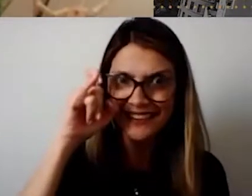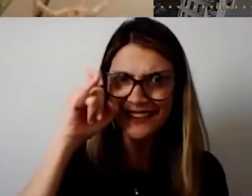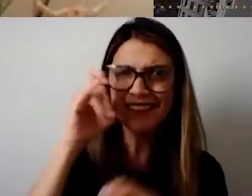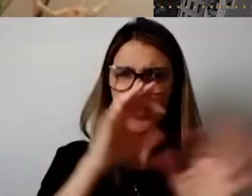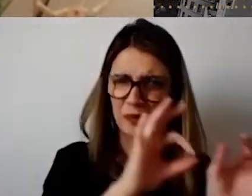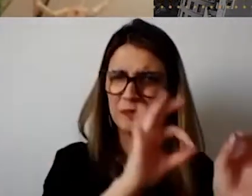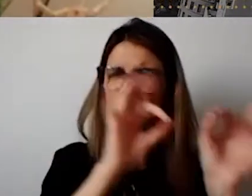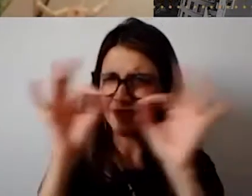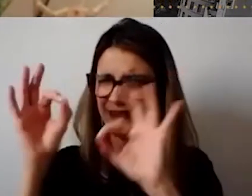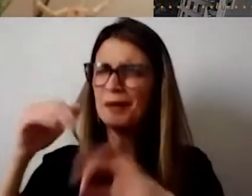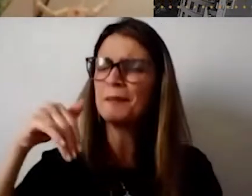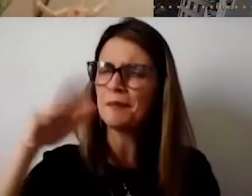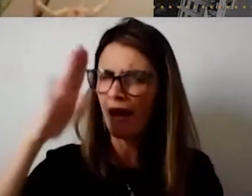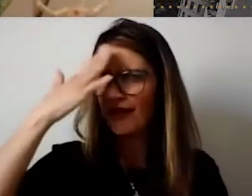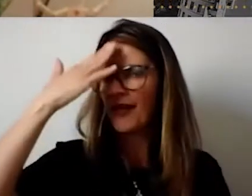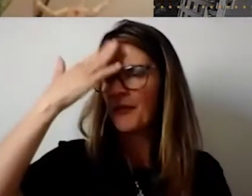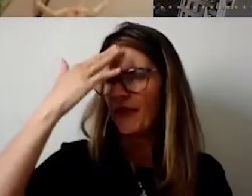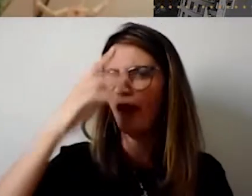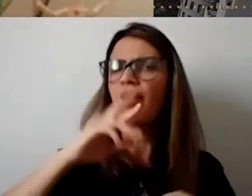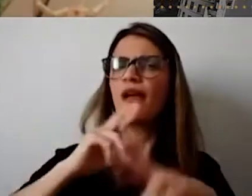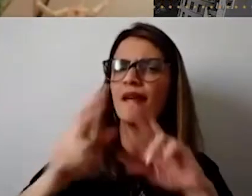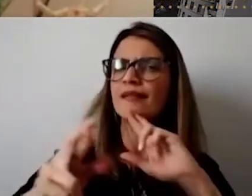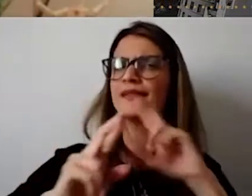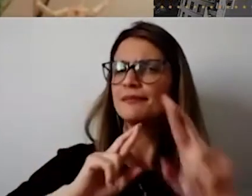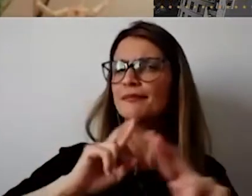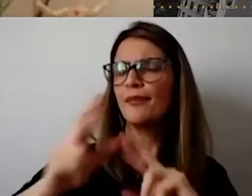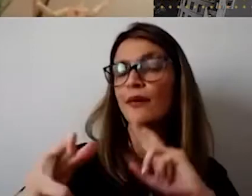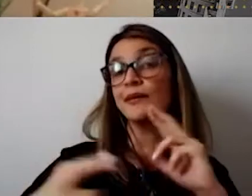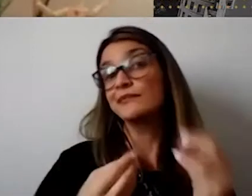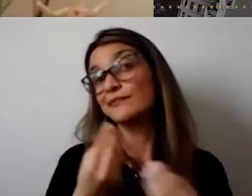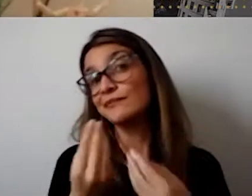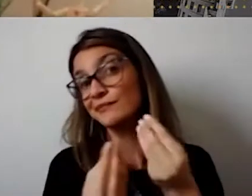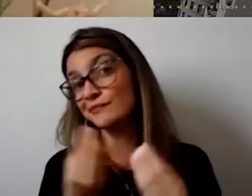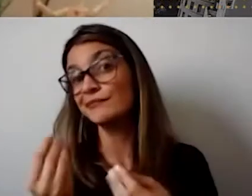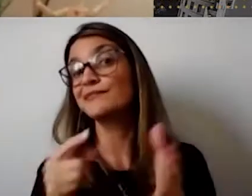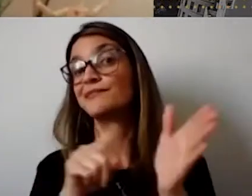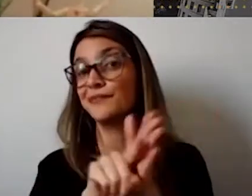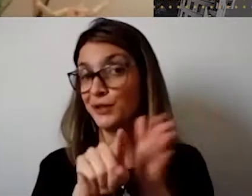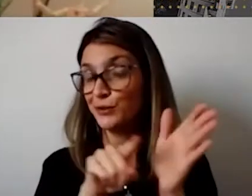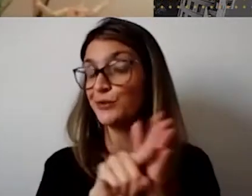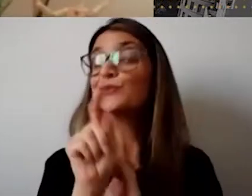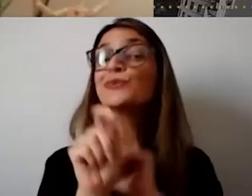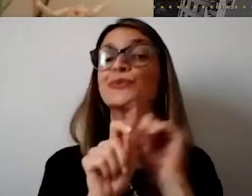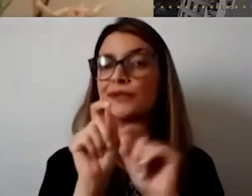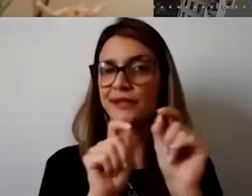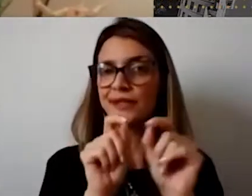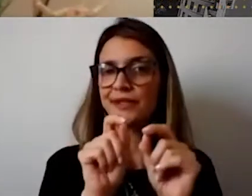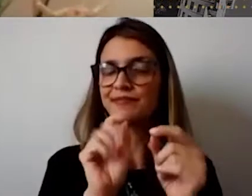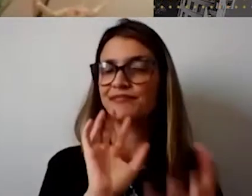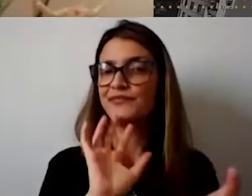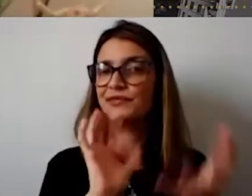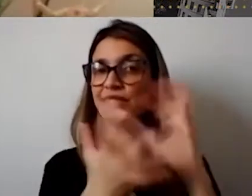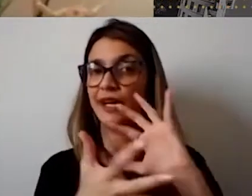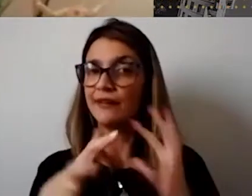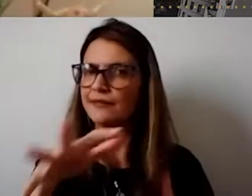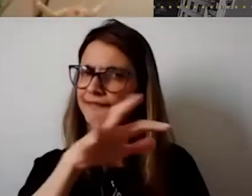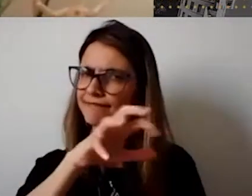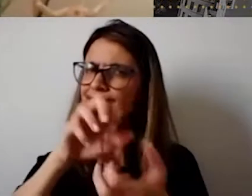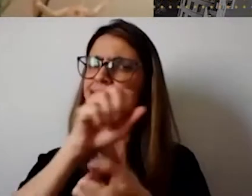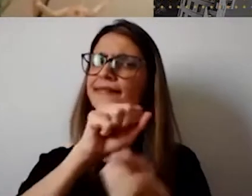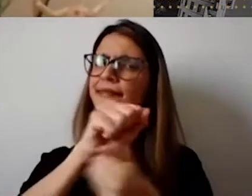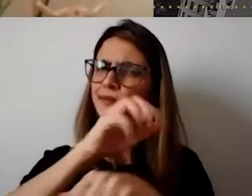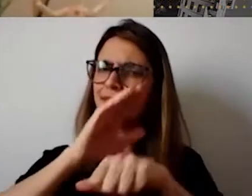as pessoas têm respondido a essa pergunta tão interessante que a Virada Sustentável tem feito para